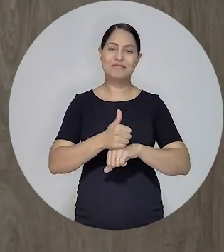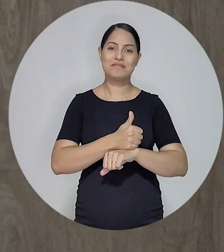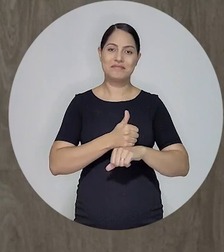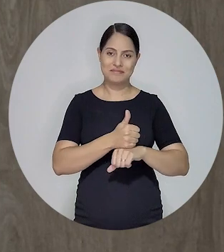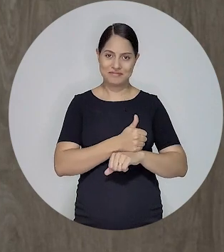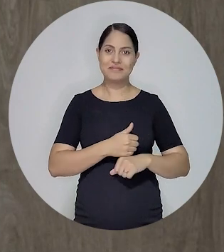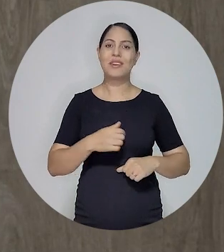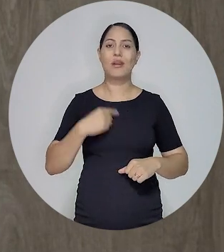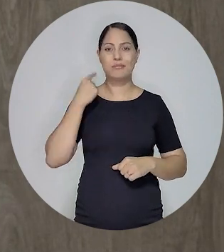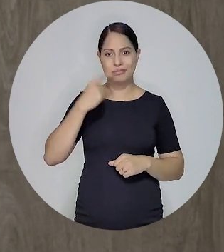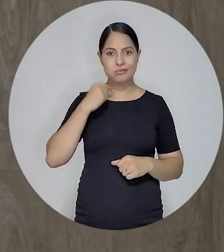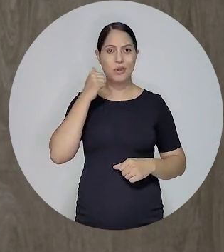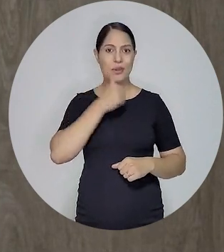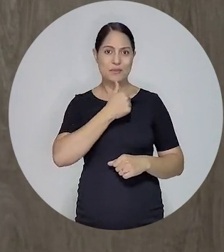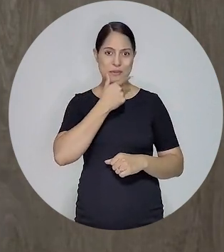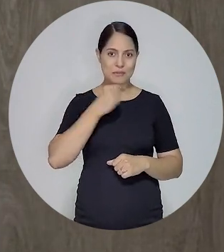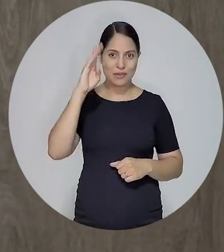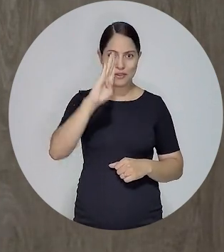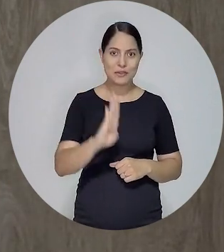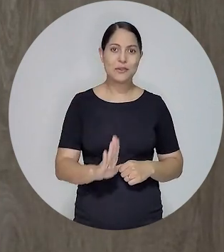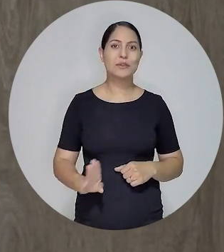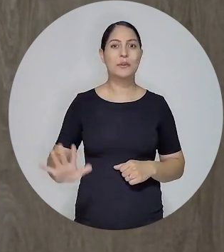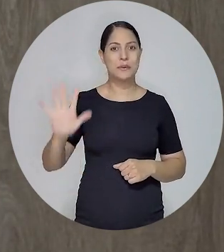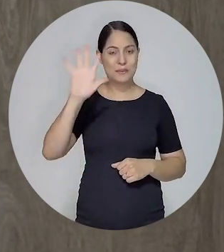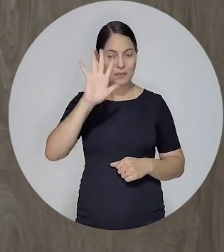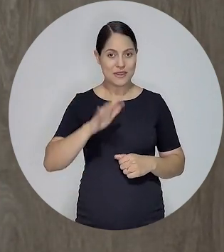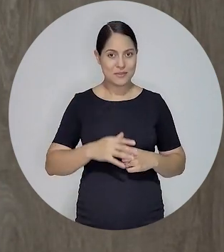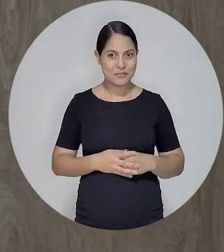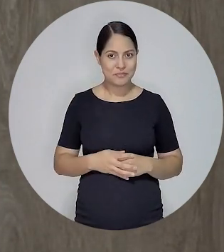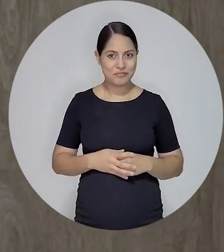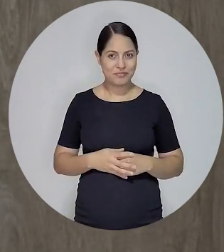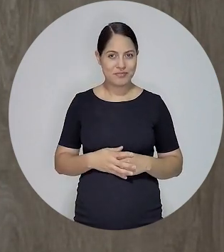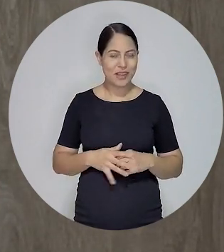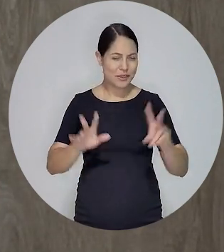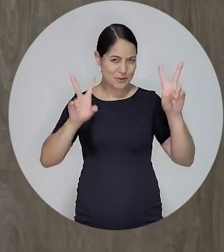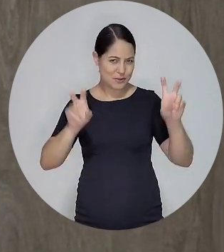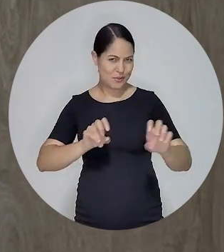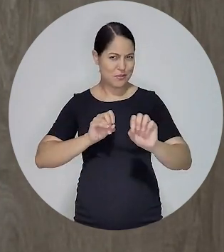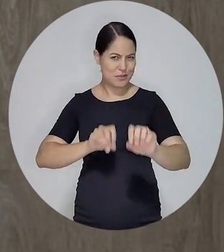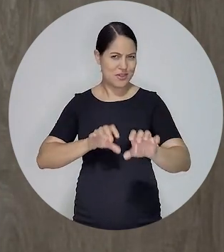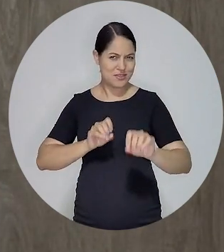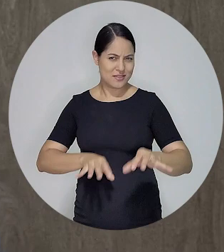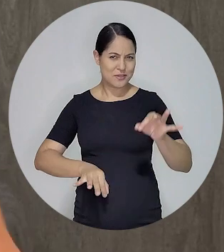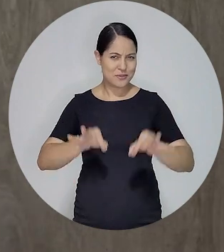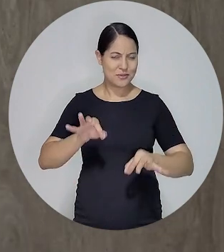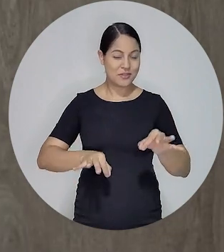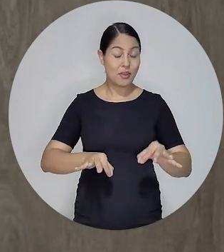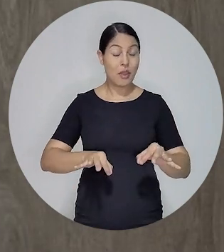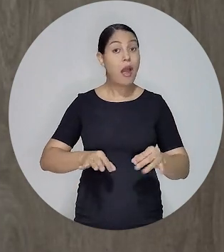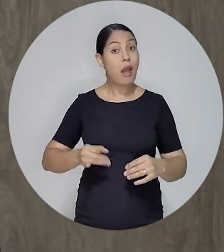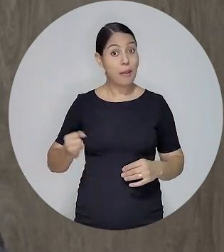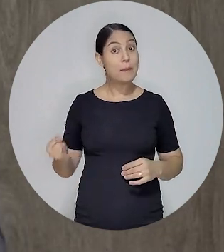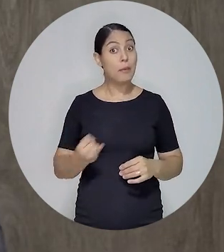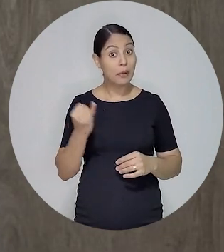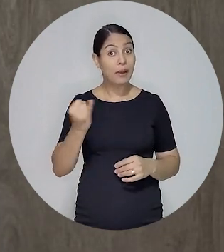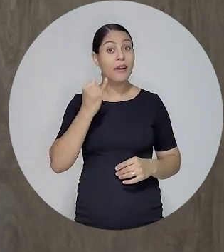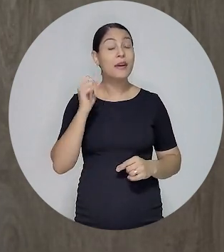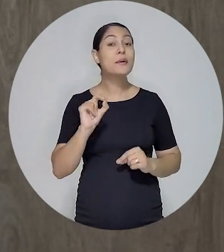exercício diário da profissão dos advogados e advogadas. E falando em aperfeiçoamento